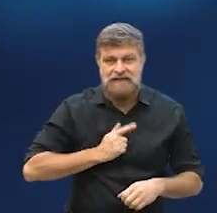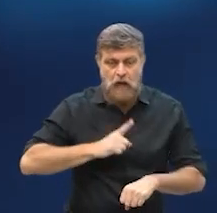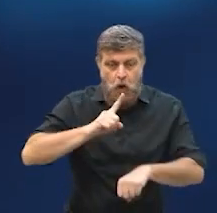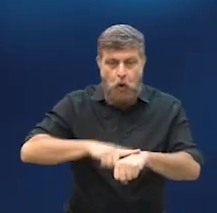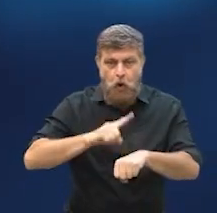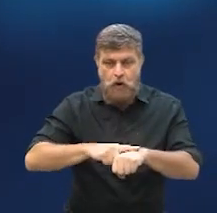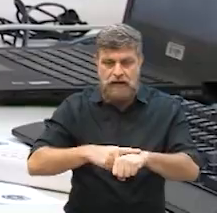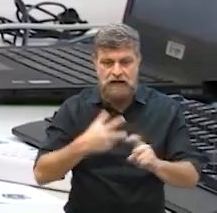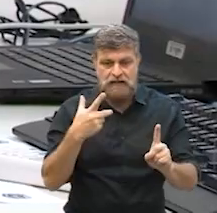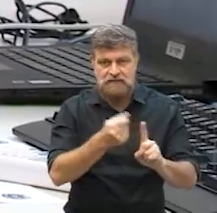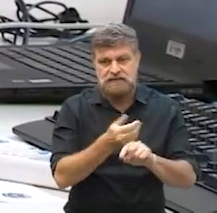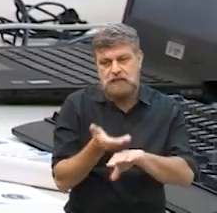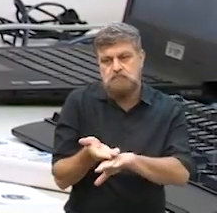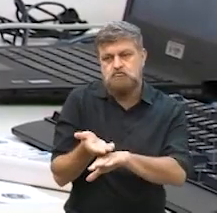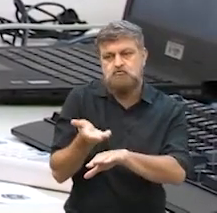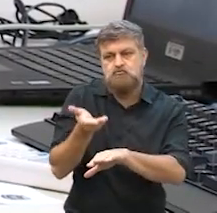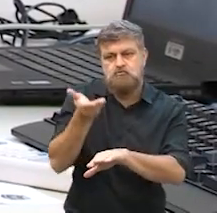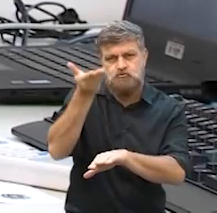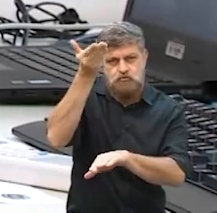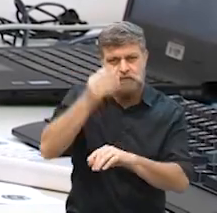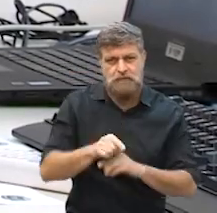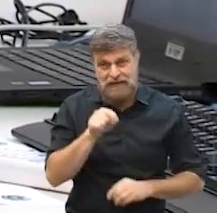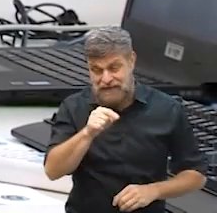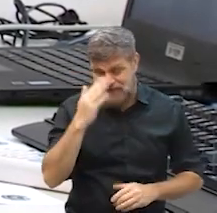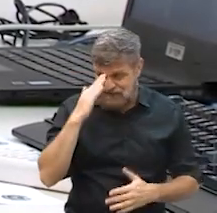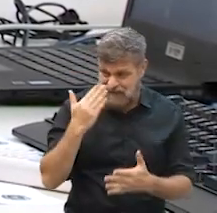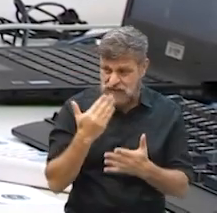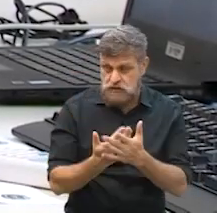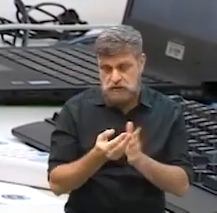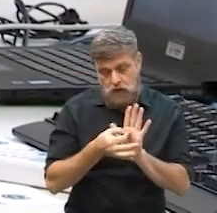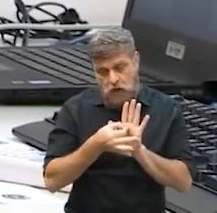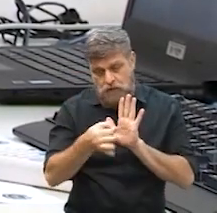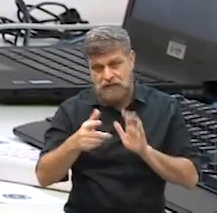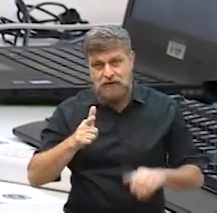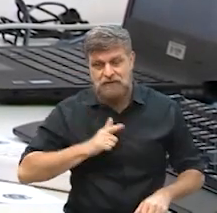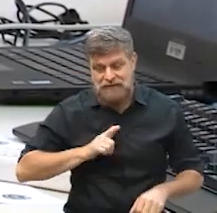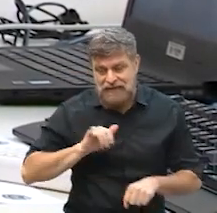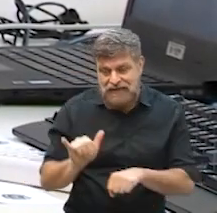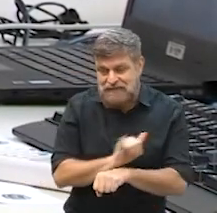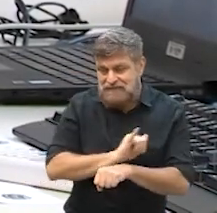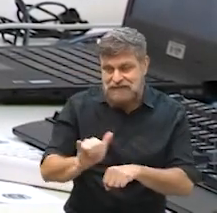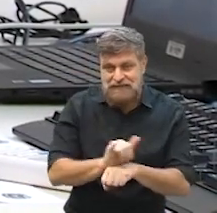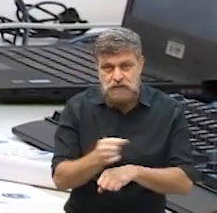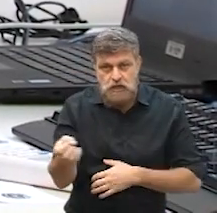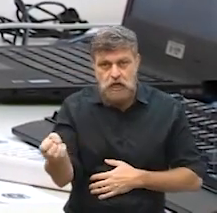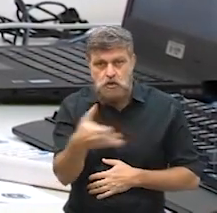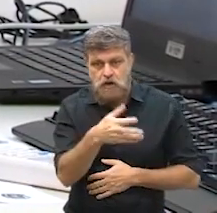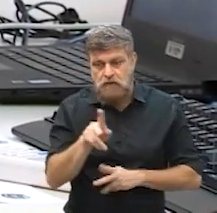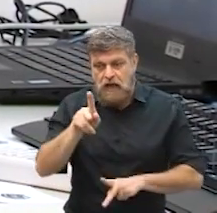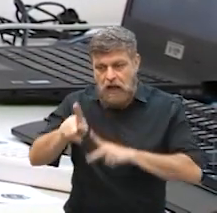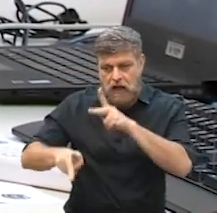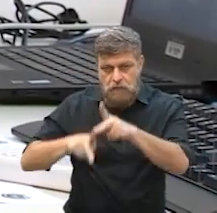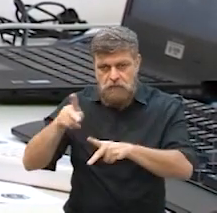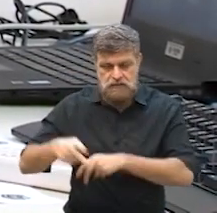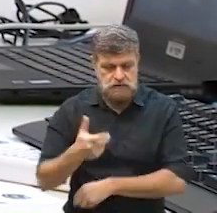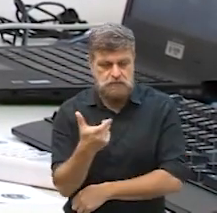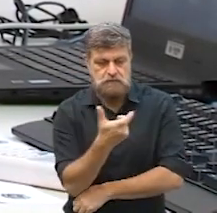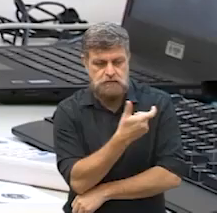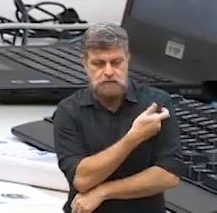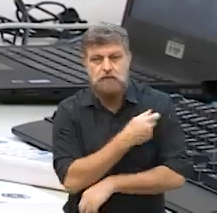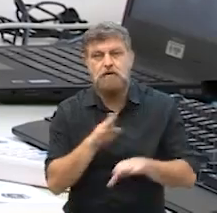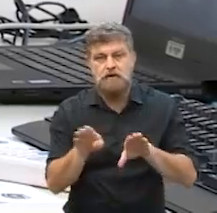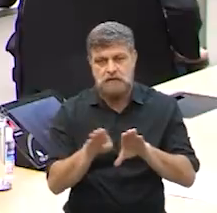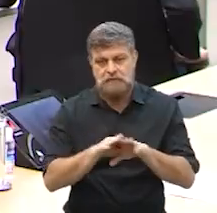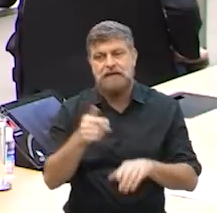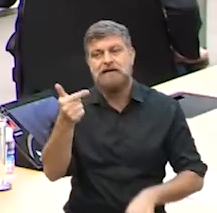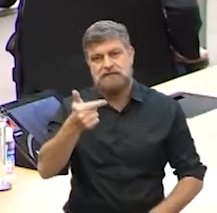em Campinas. O parlamentar acredita que é preciso criar ainda mais possibilidades para que a população seja vacinada também